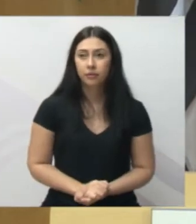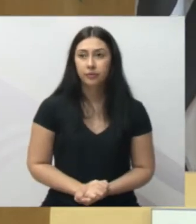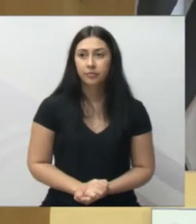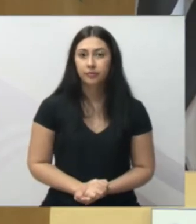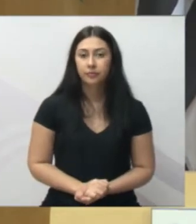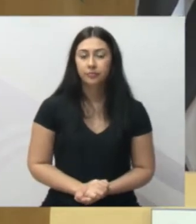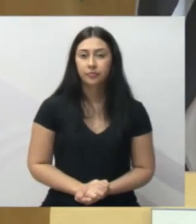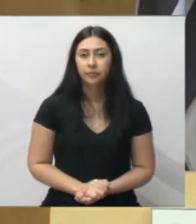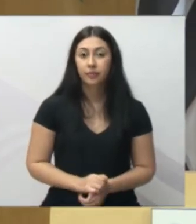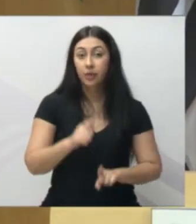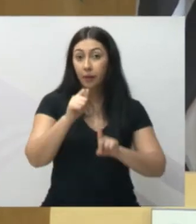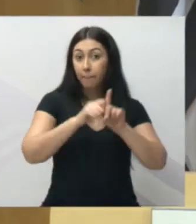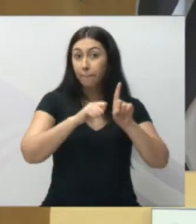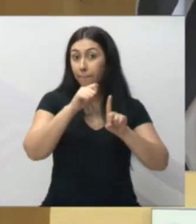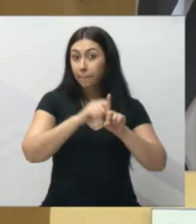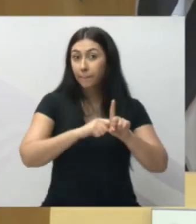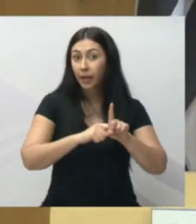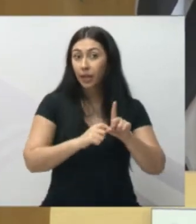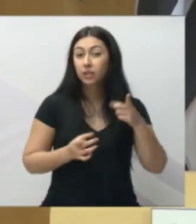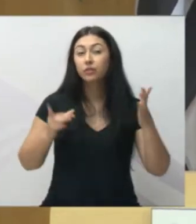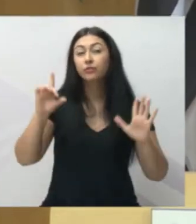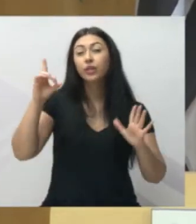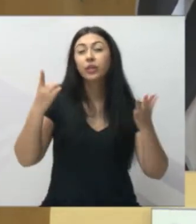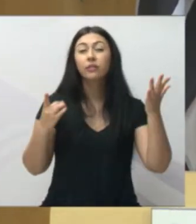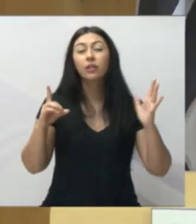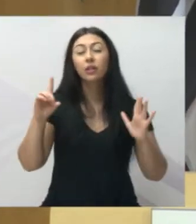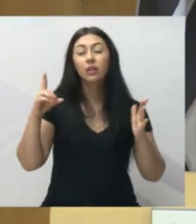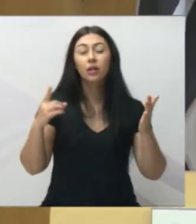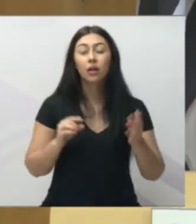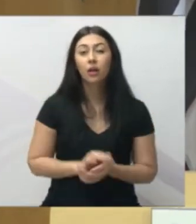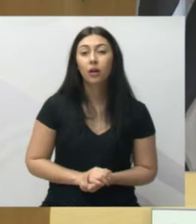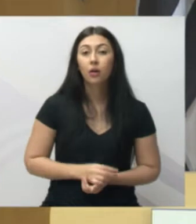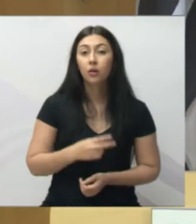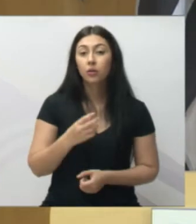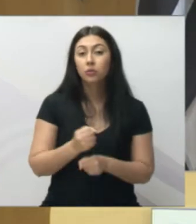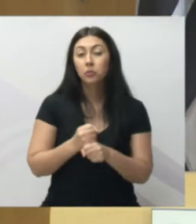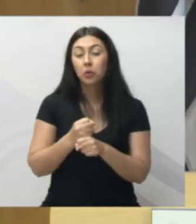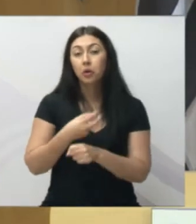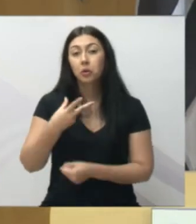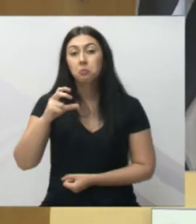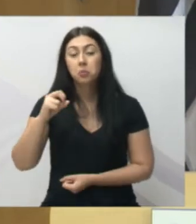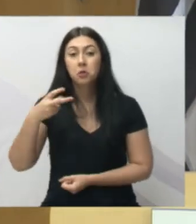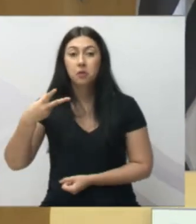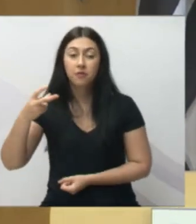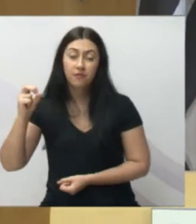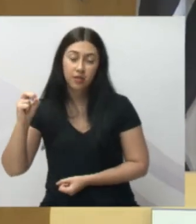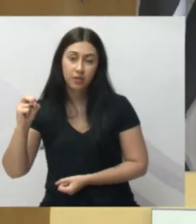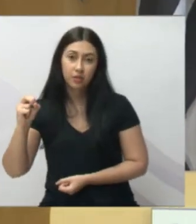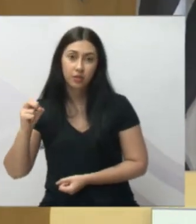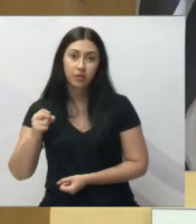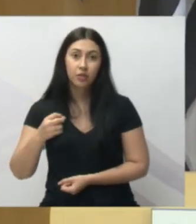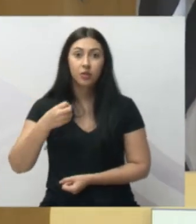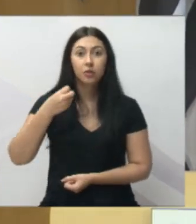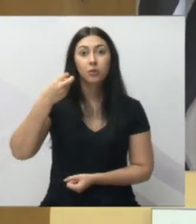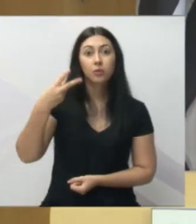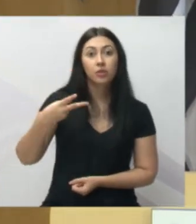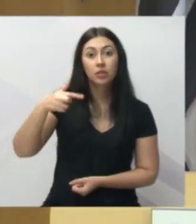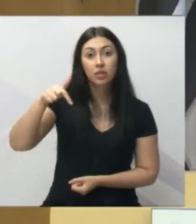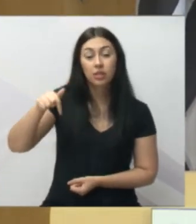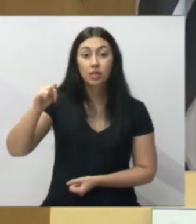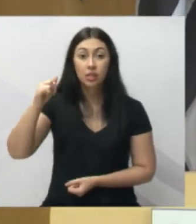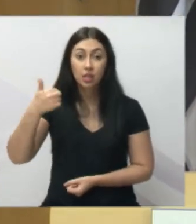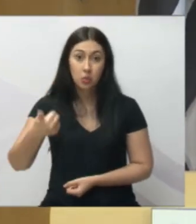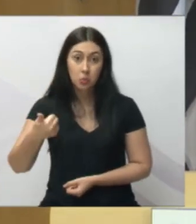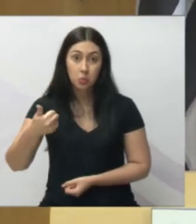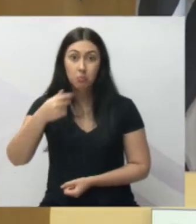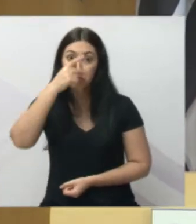Atendimento no mês de fevereiro de 2020, 271 munícipes no meu